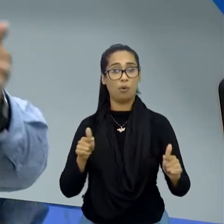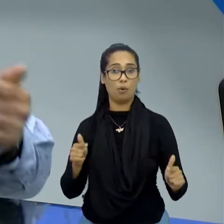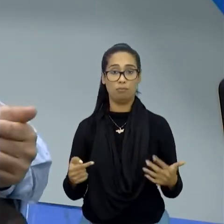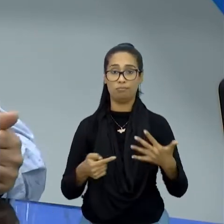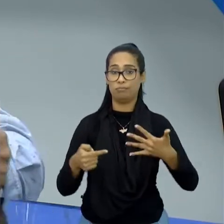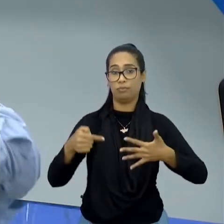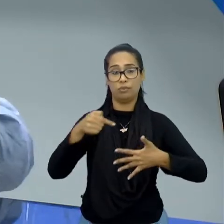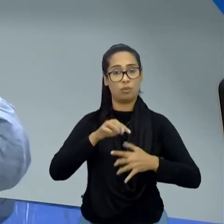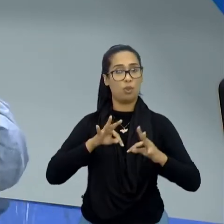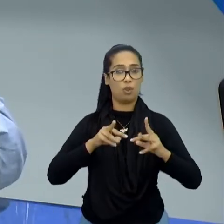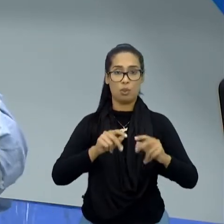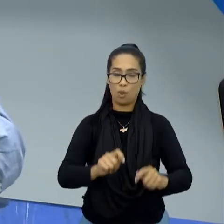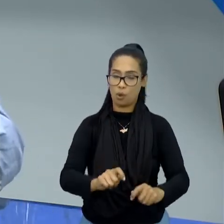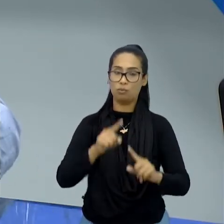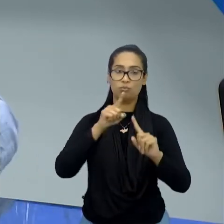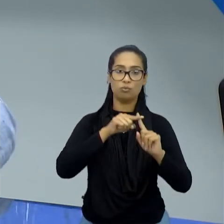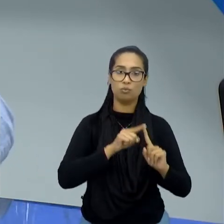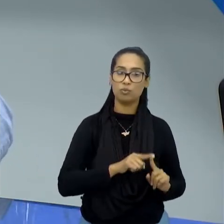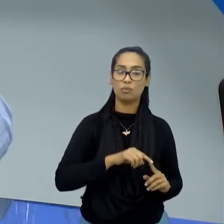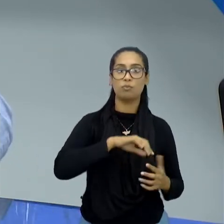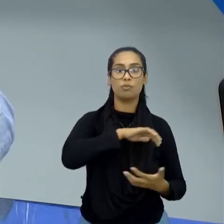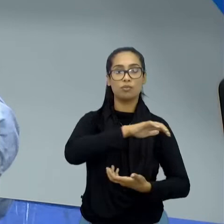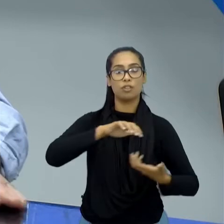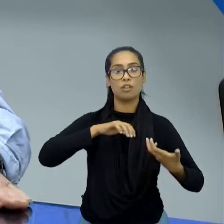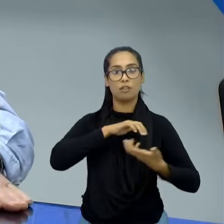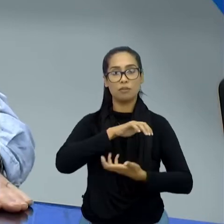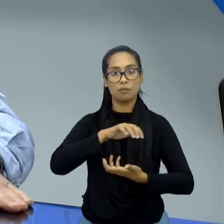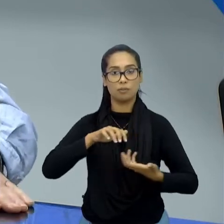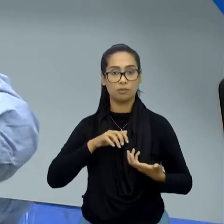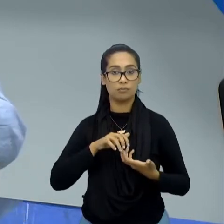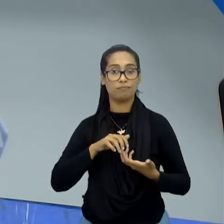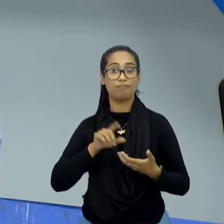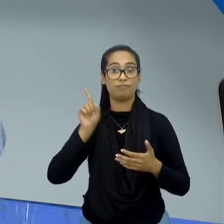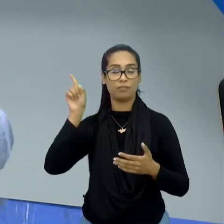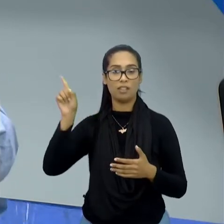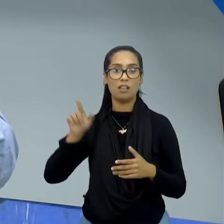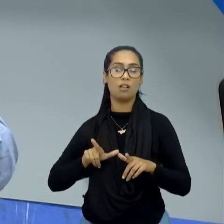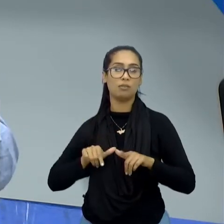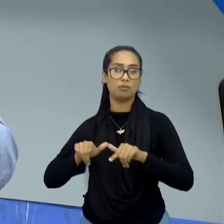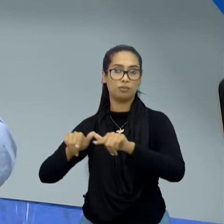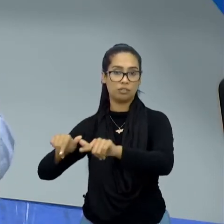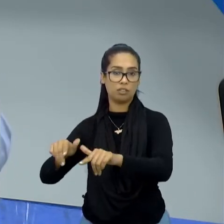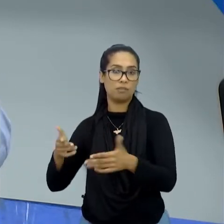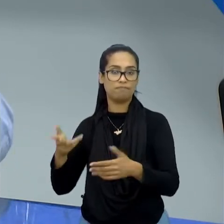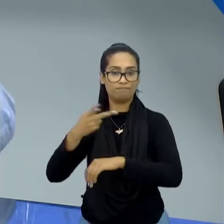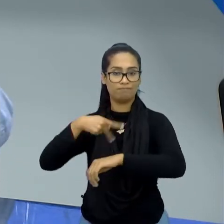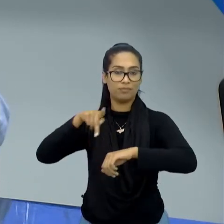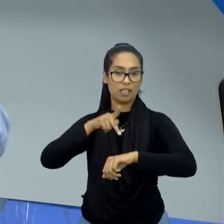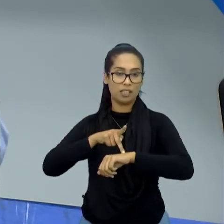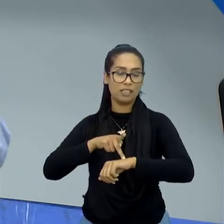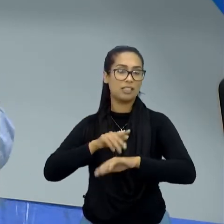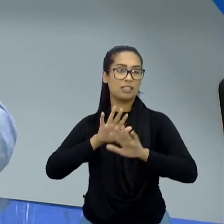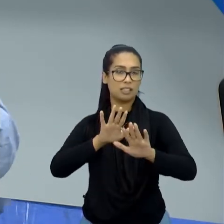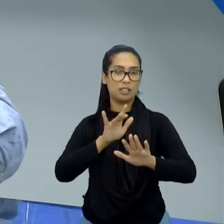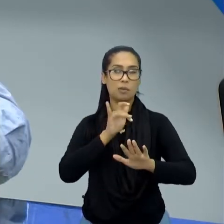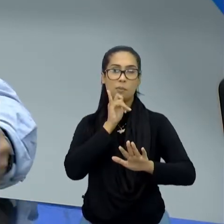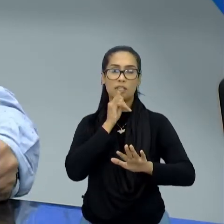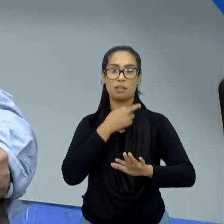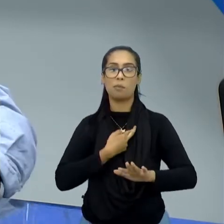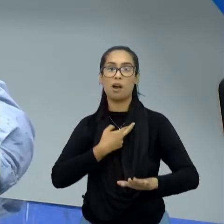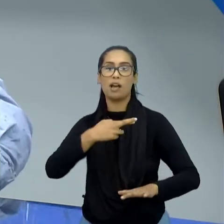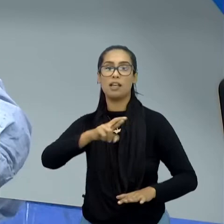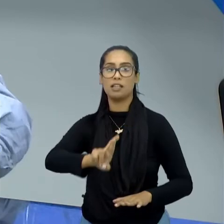fenômenos revolucionários que partiram no Islã, ou seja, em países onde a